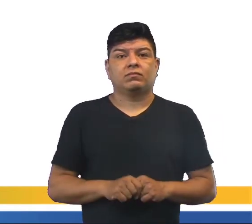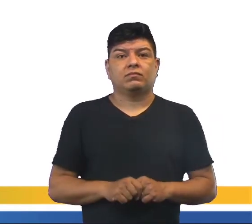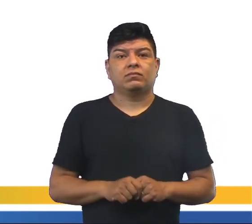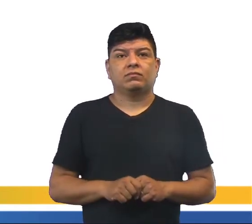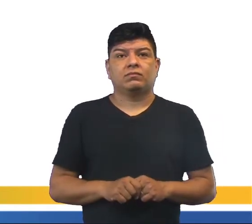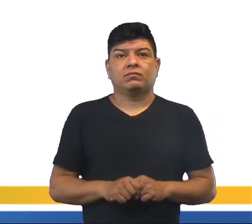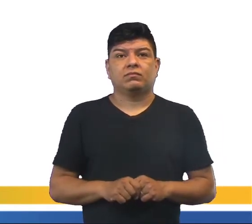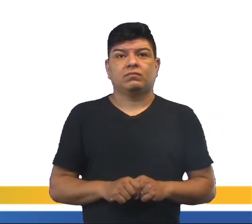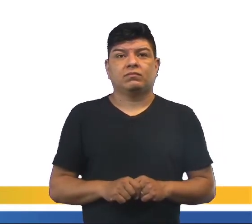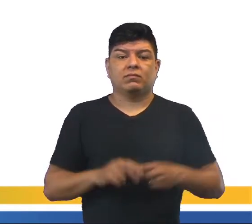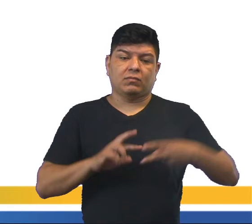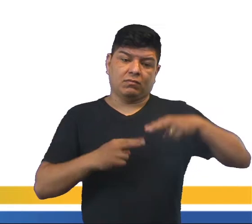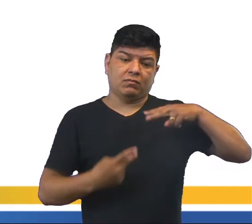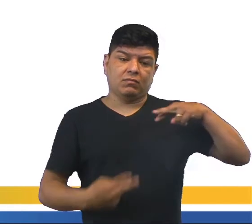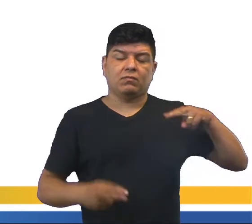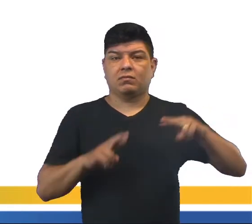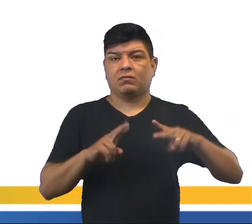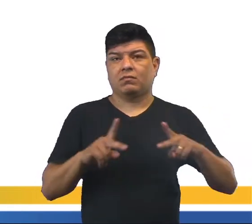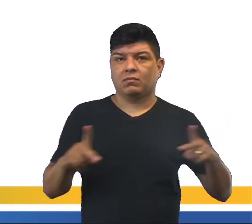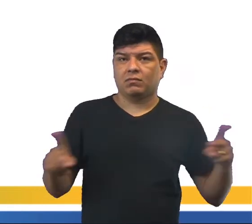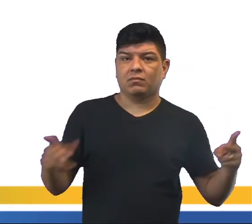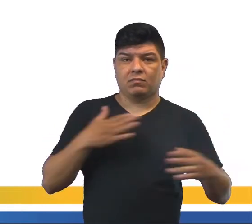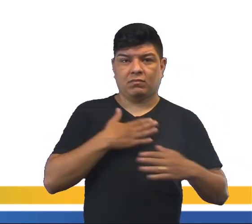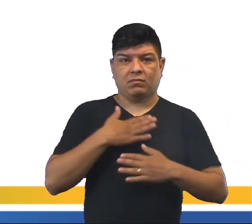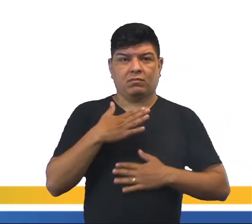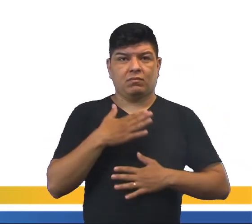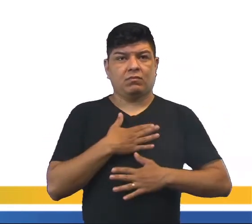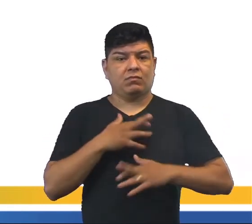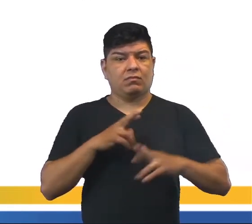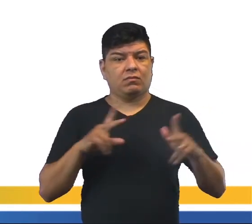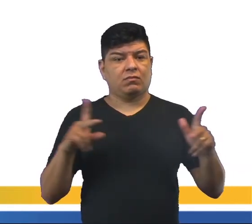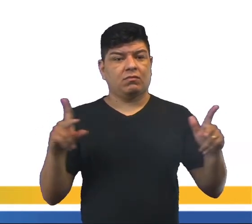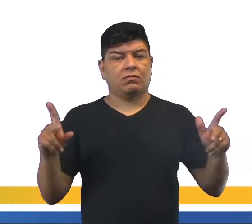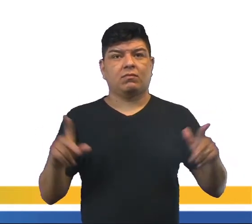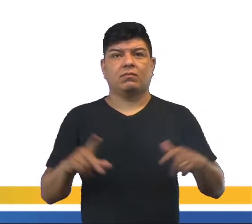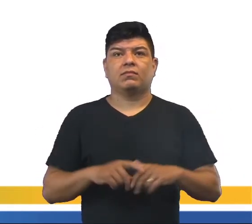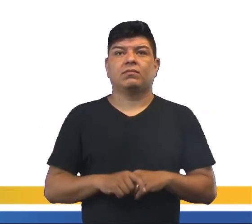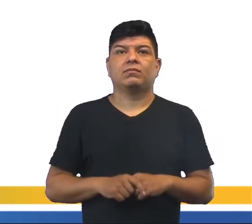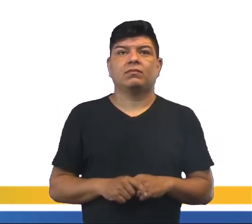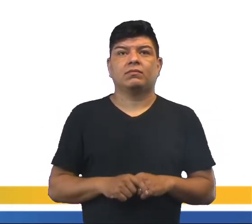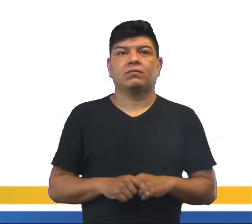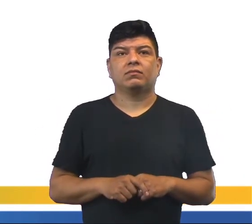da sua genética diferente, né, do seu corpo diferente.